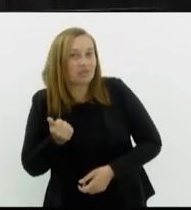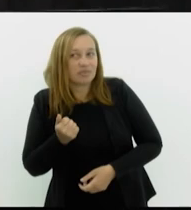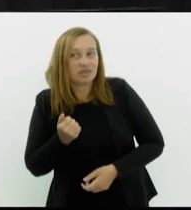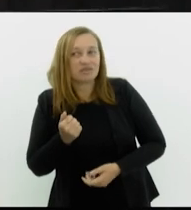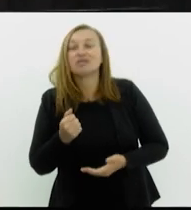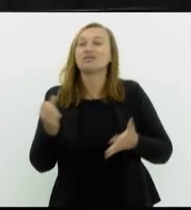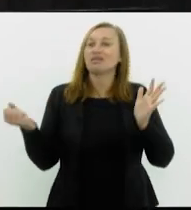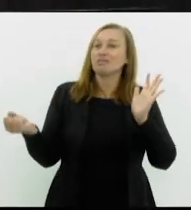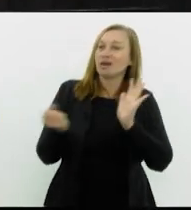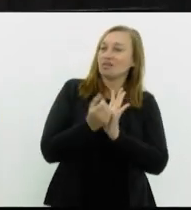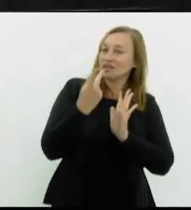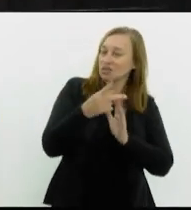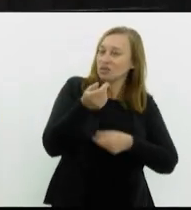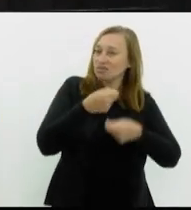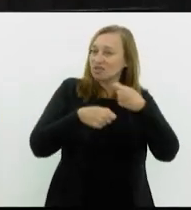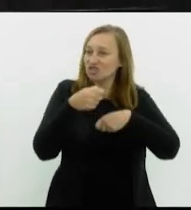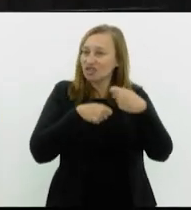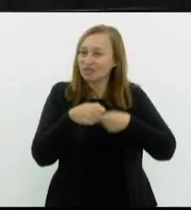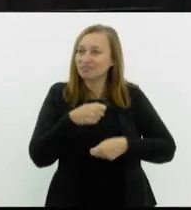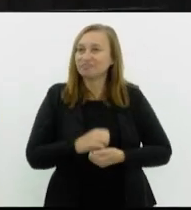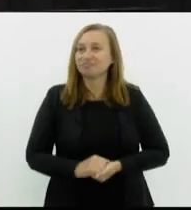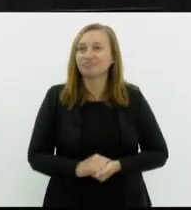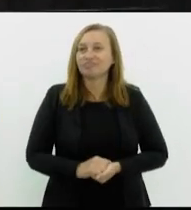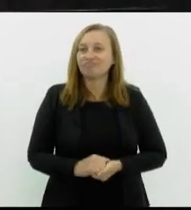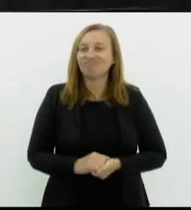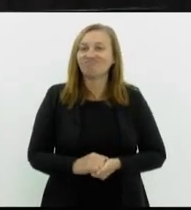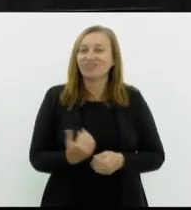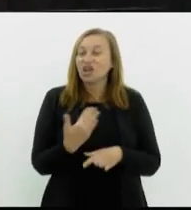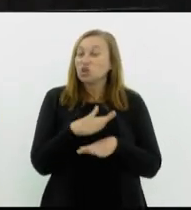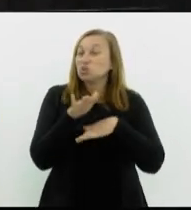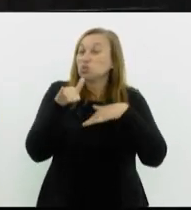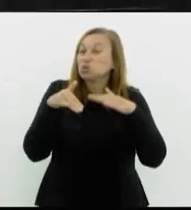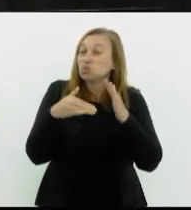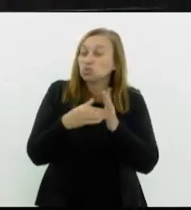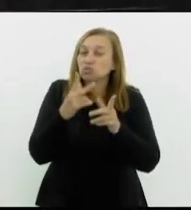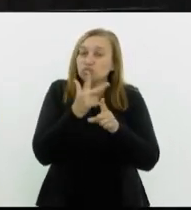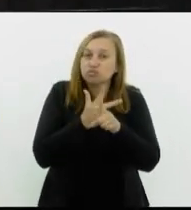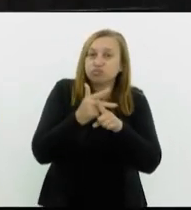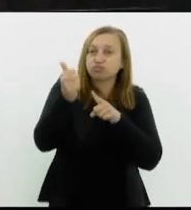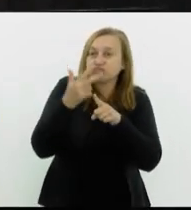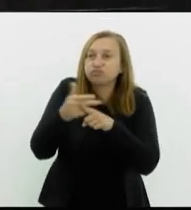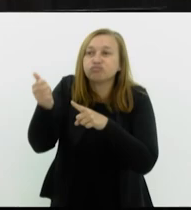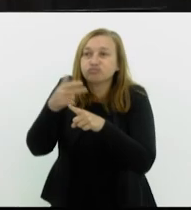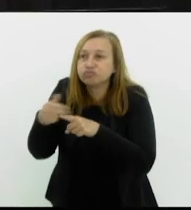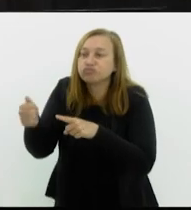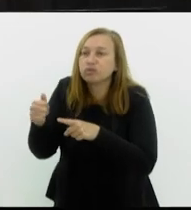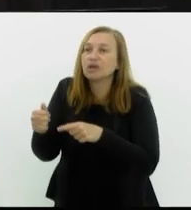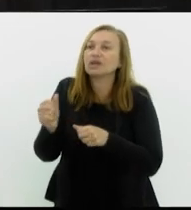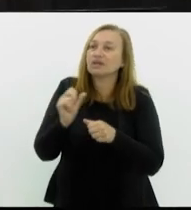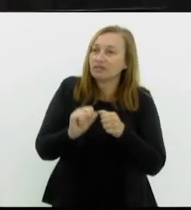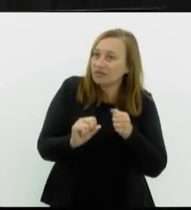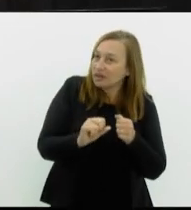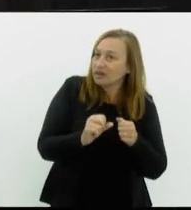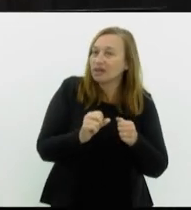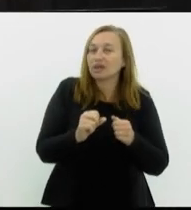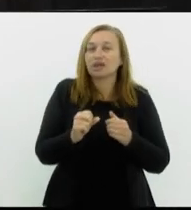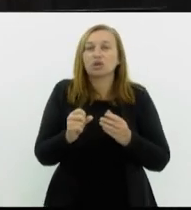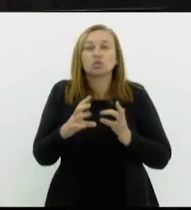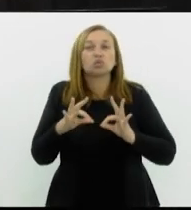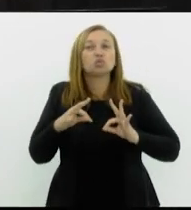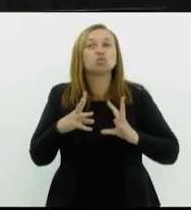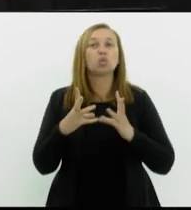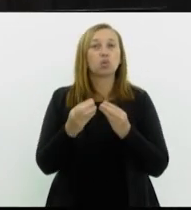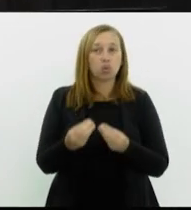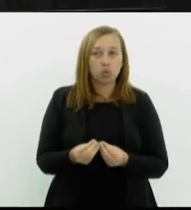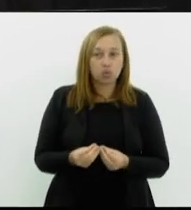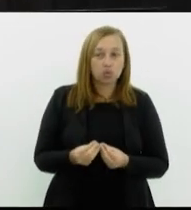vai marcar a sua administração? Todas as conquistas que Vossa Excelência fez, inclusive financeiras,